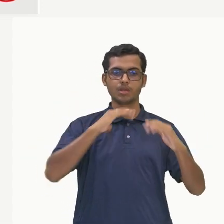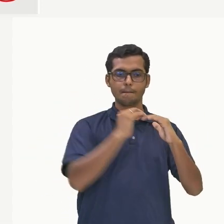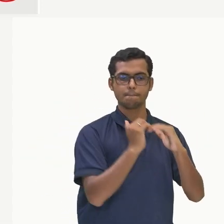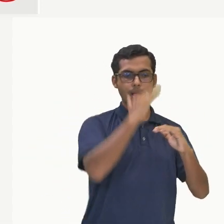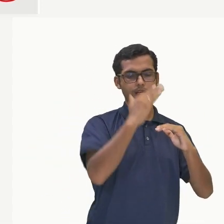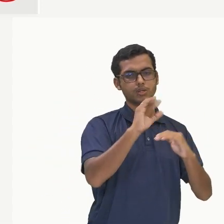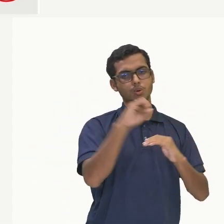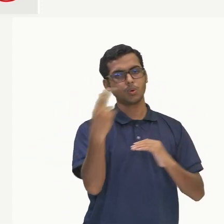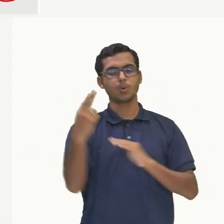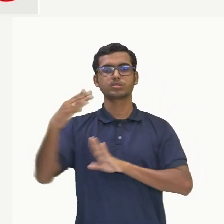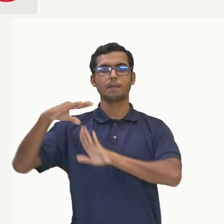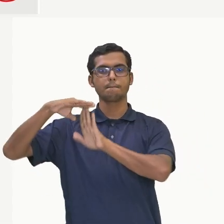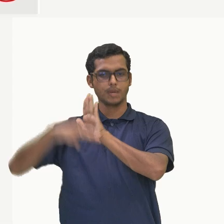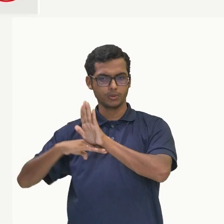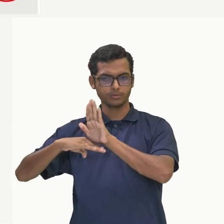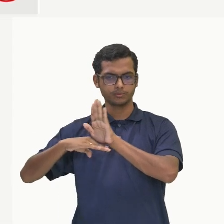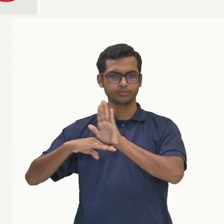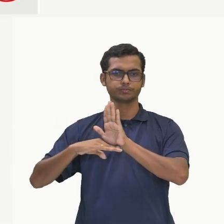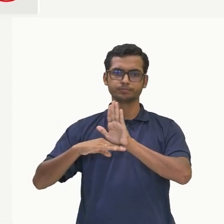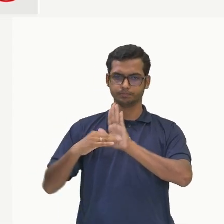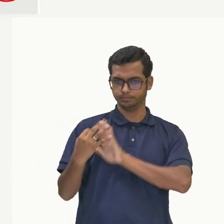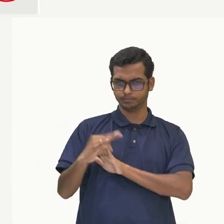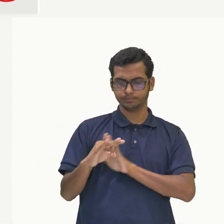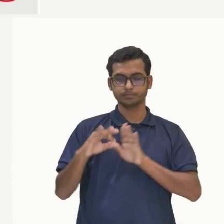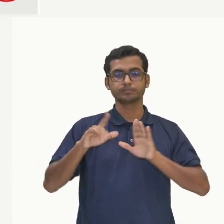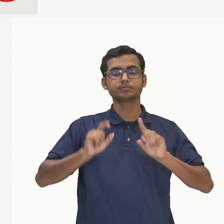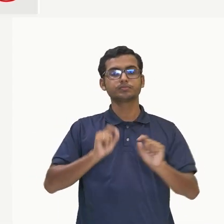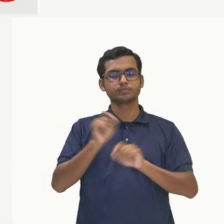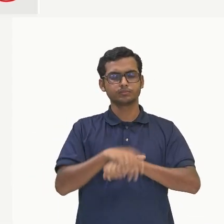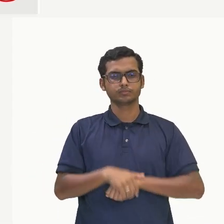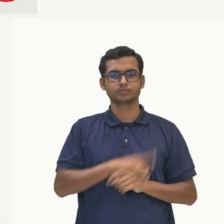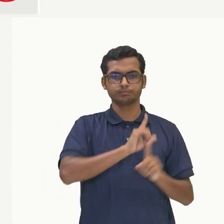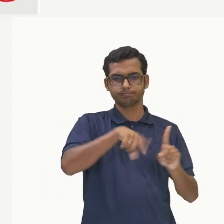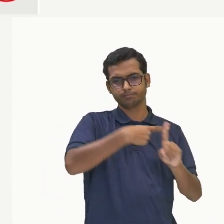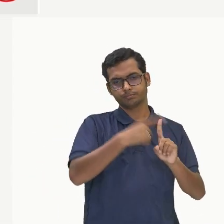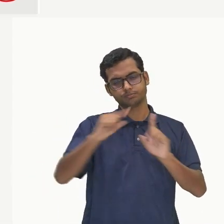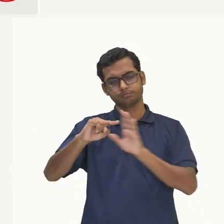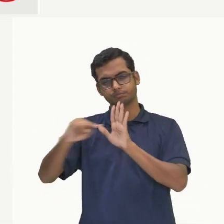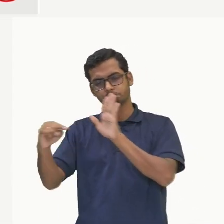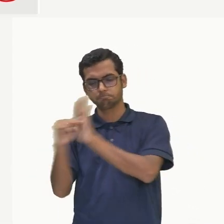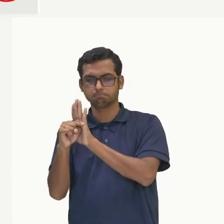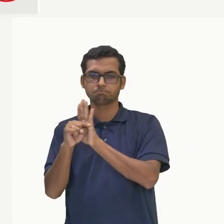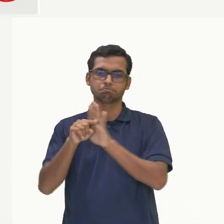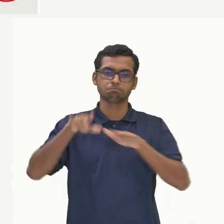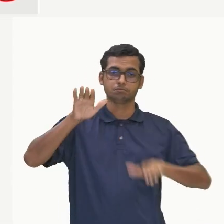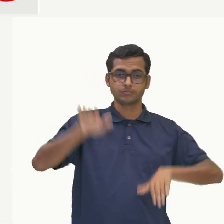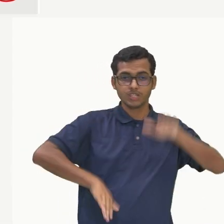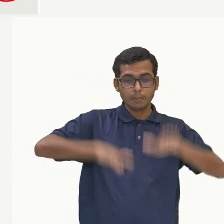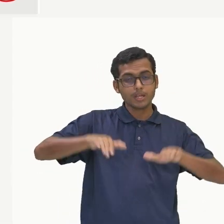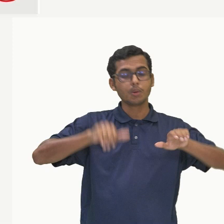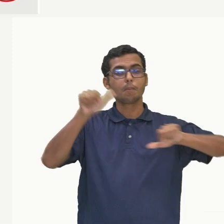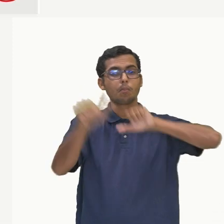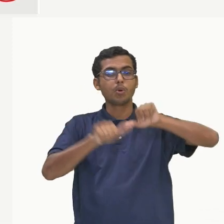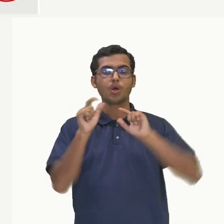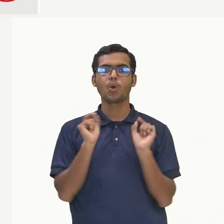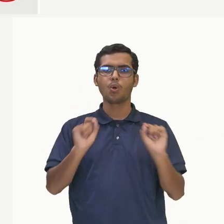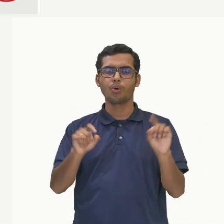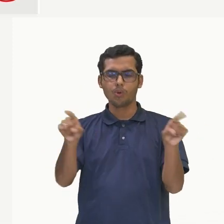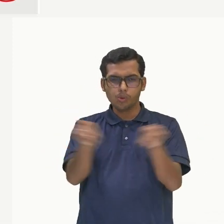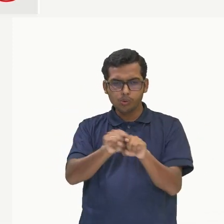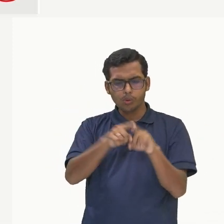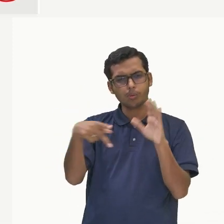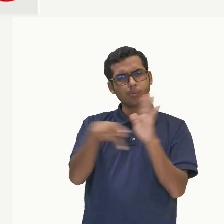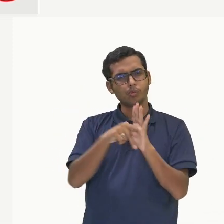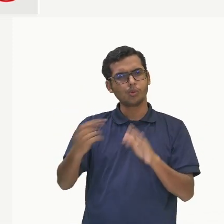diminuir, tá? E o que vai alterar nesses ingredientes nada mais é do que a proporção de cada